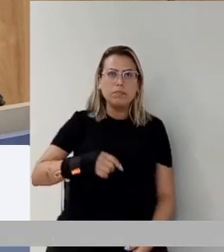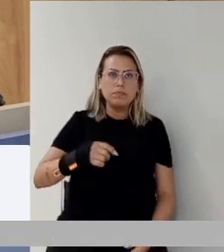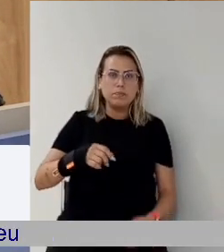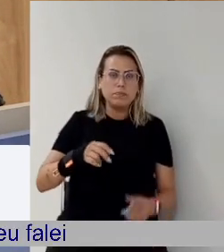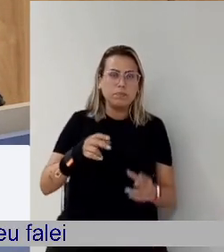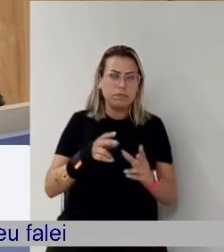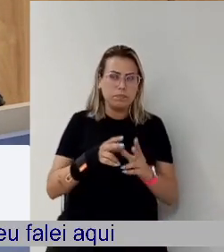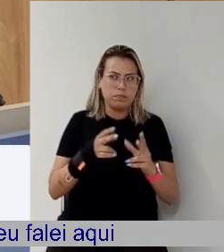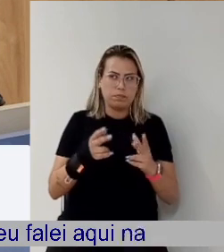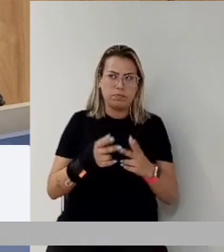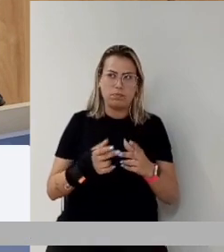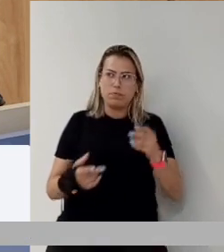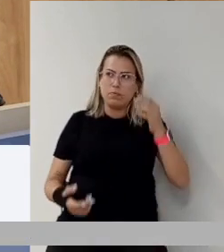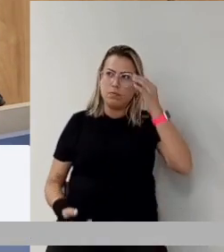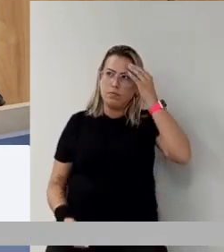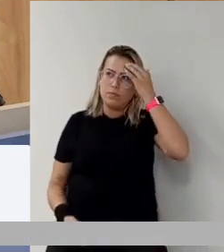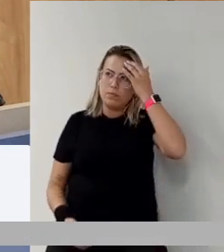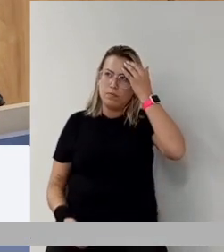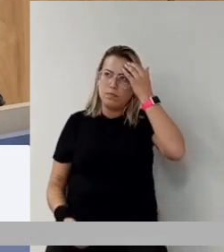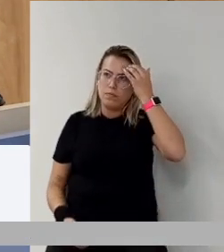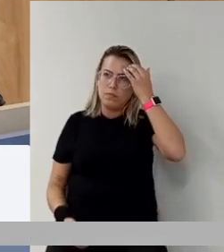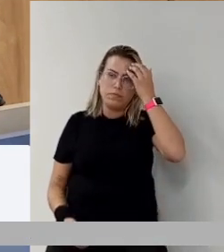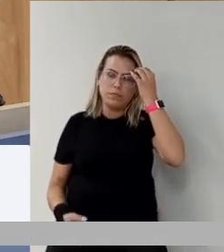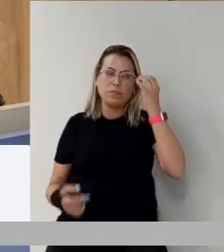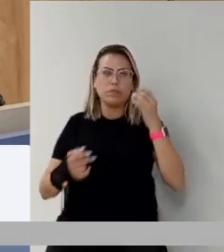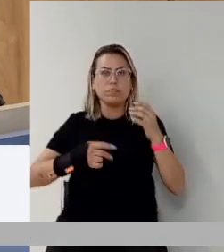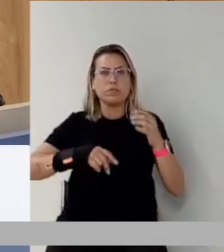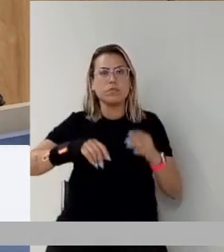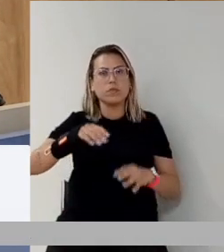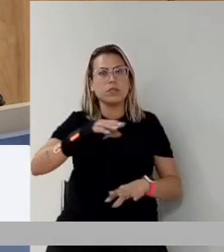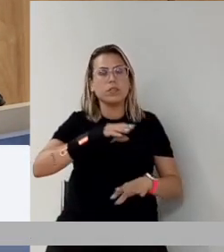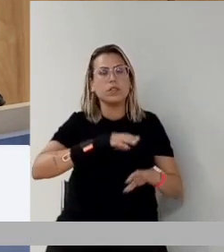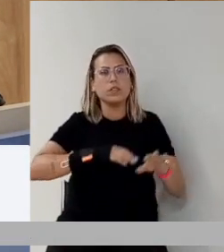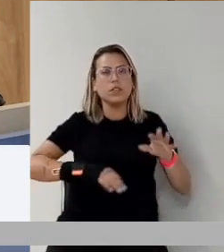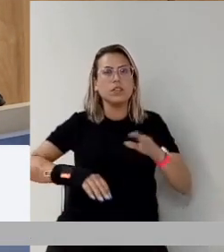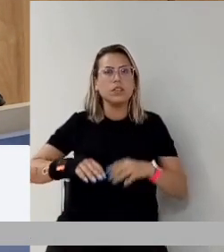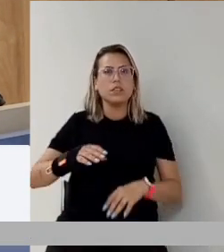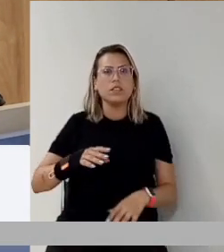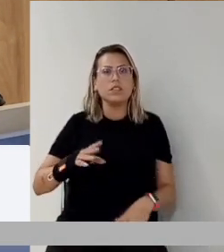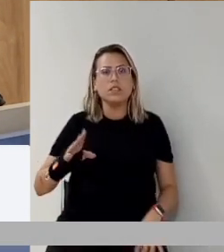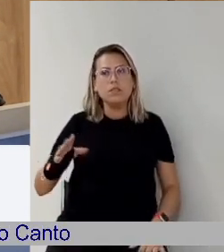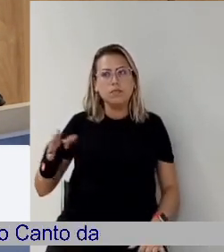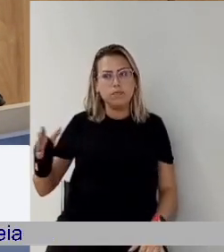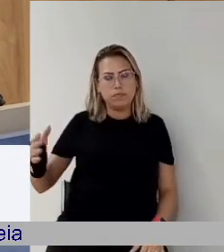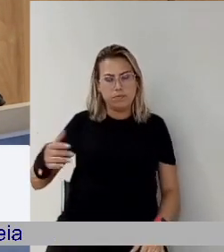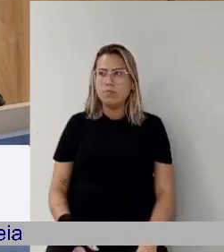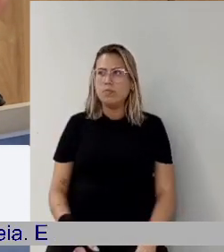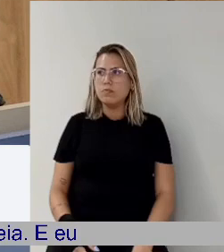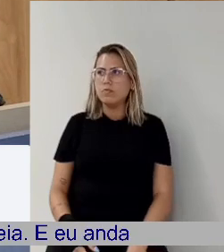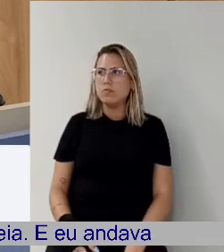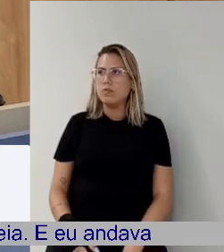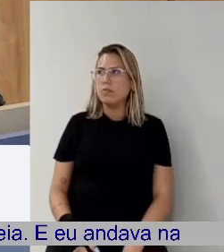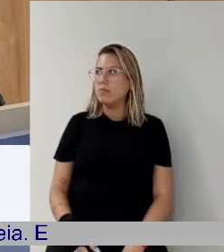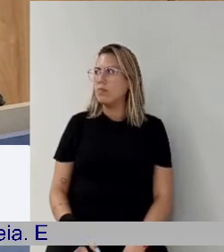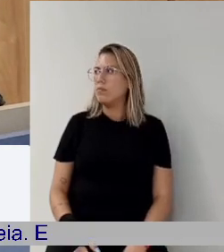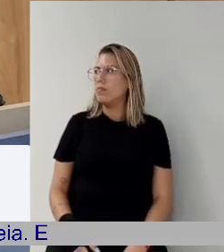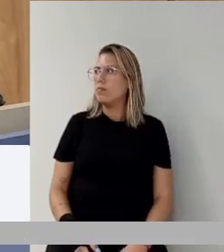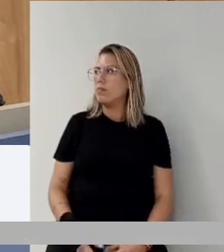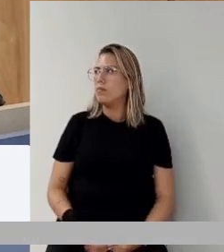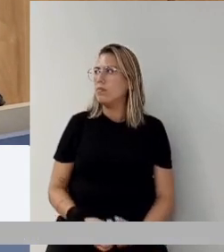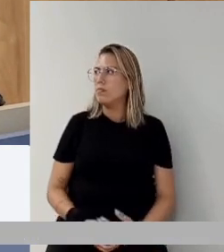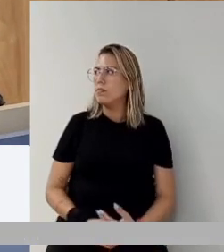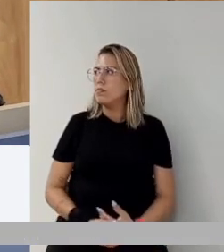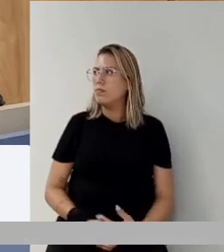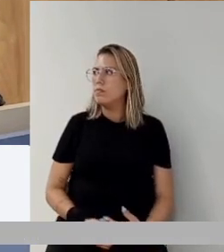casa que tomassem cuidado com o Canto da Sereia E eu andava na rua pessoal que Canto da